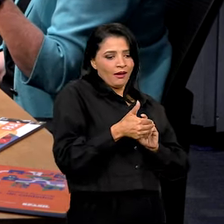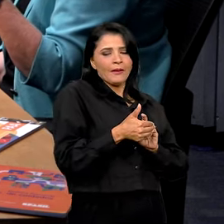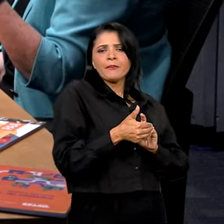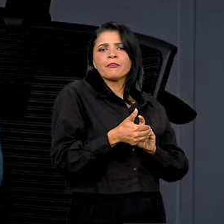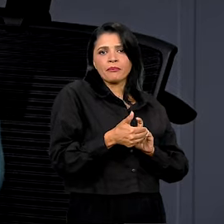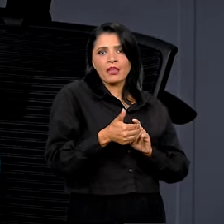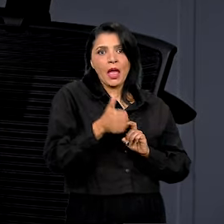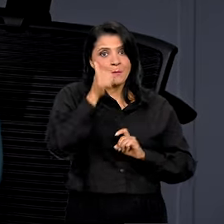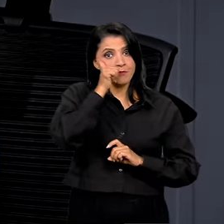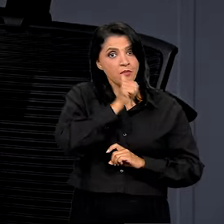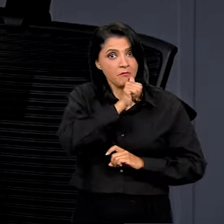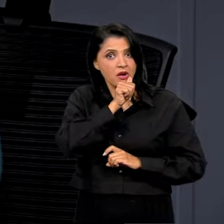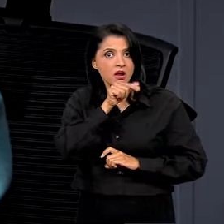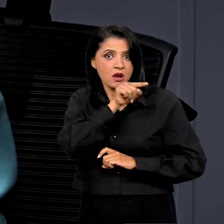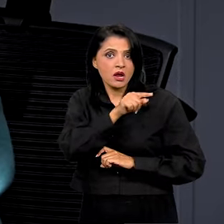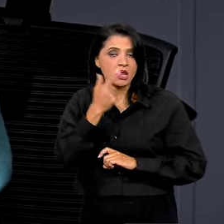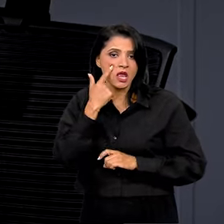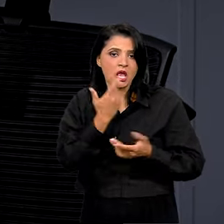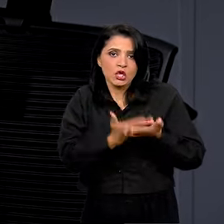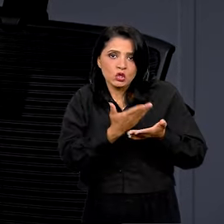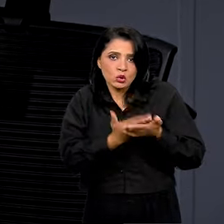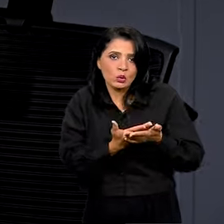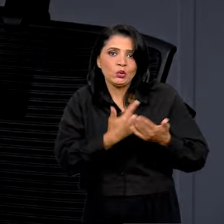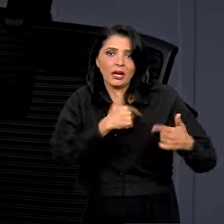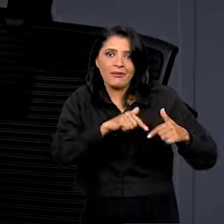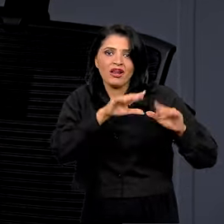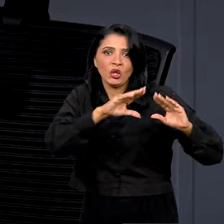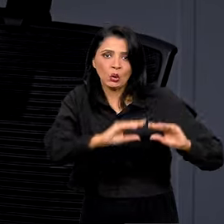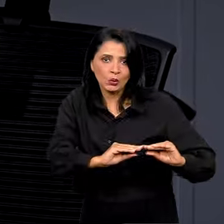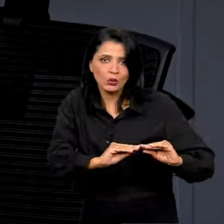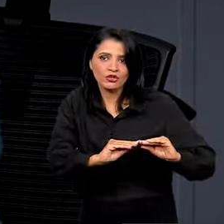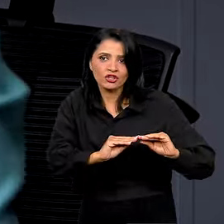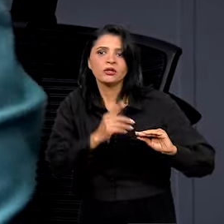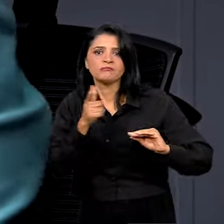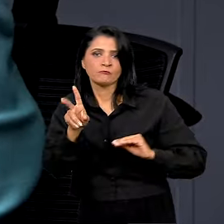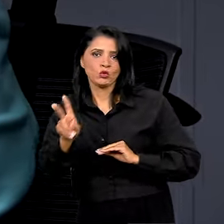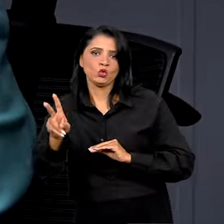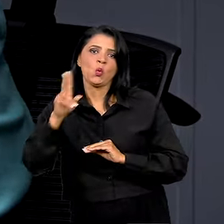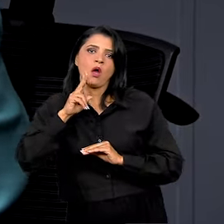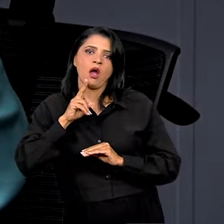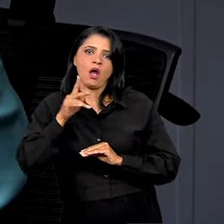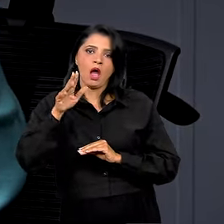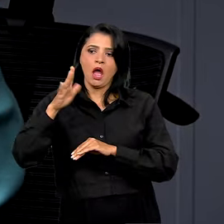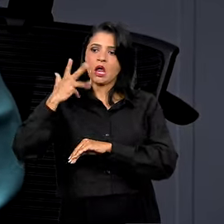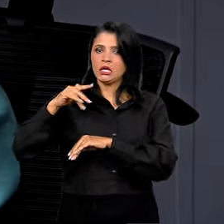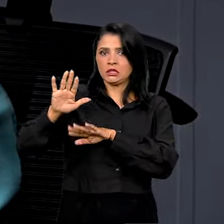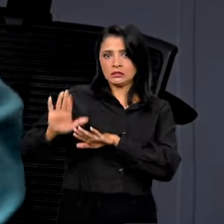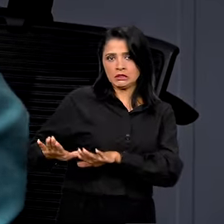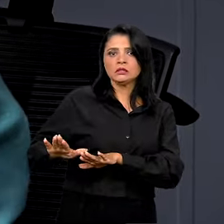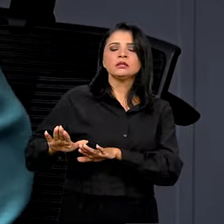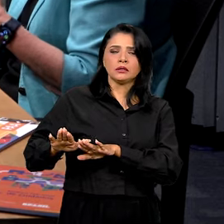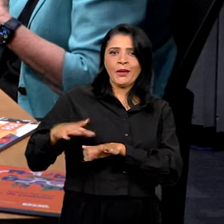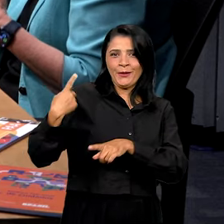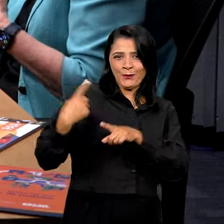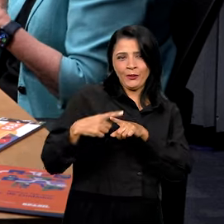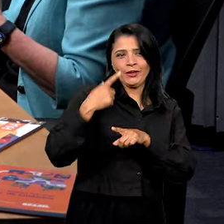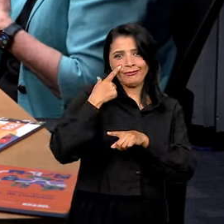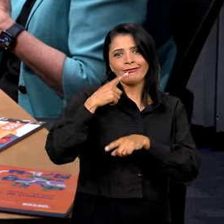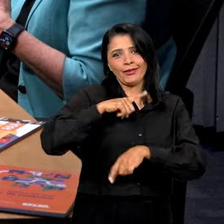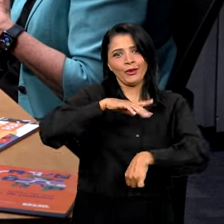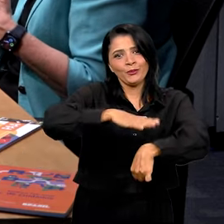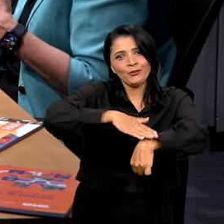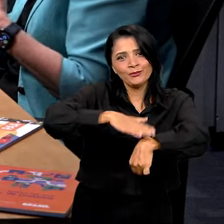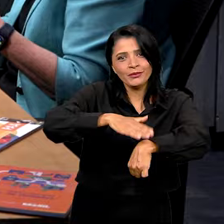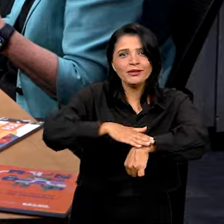eh as mães que estudam ou trabalham à noite porque aí também tem uma brecha né Tem um